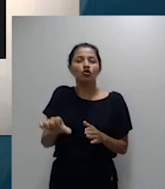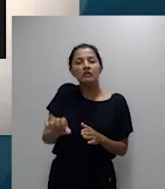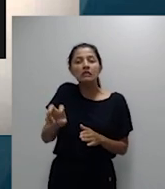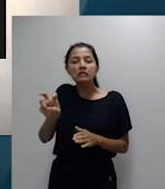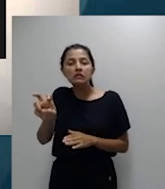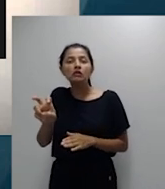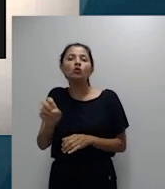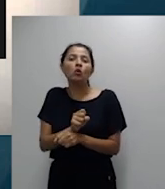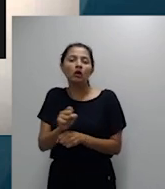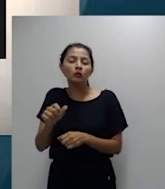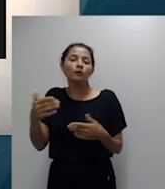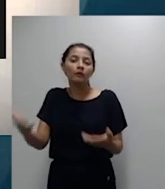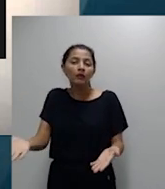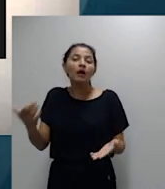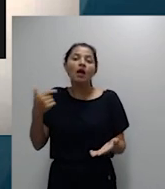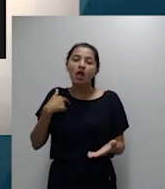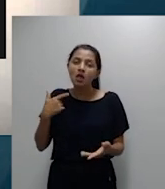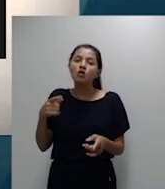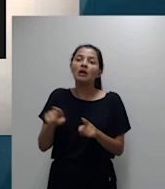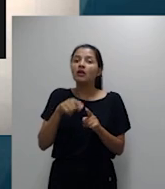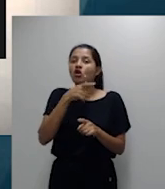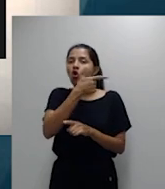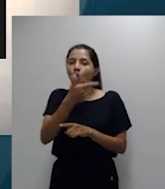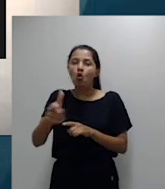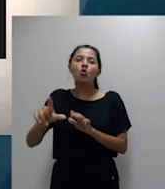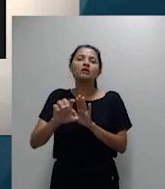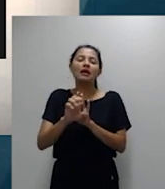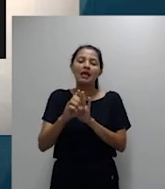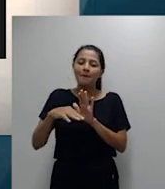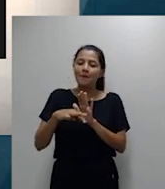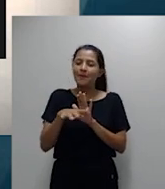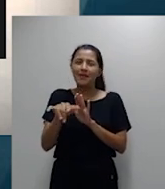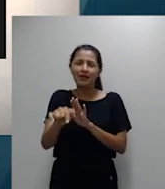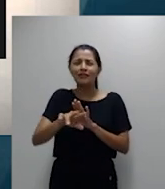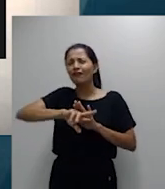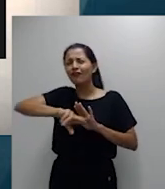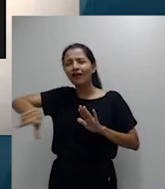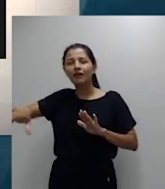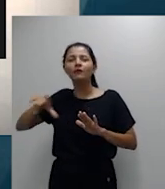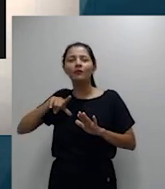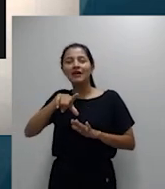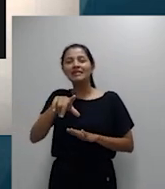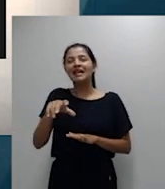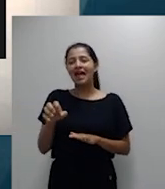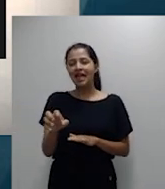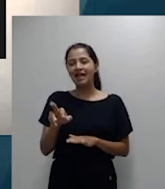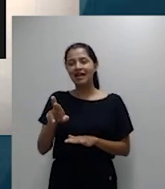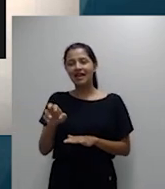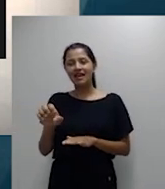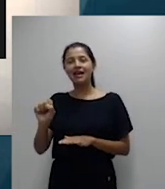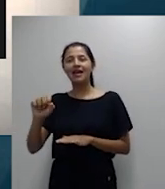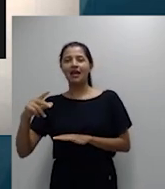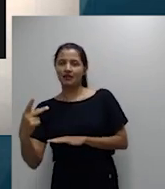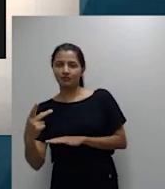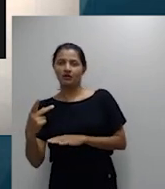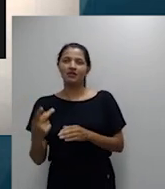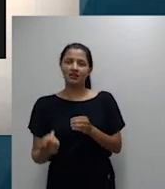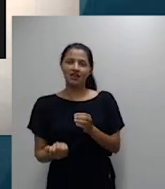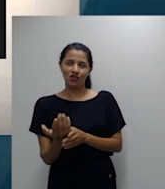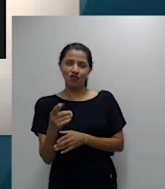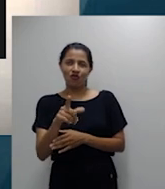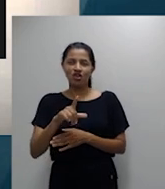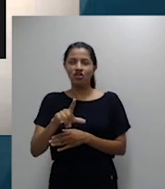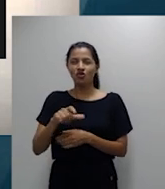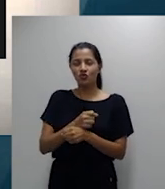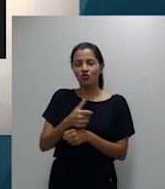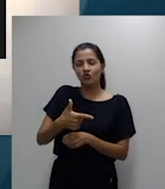também elementos de vários lugares do cerest e consolidou a sua orientações 2014 tem